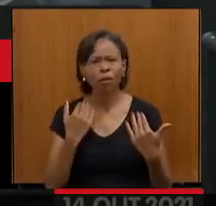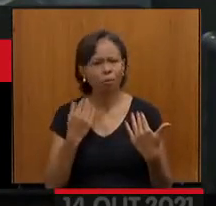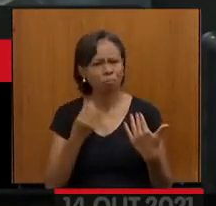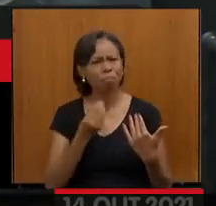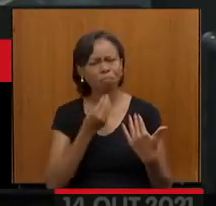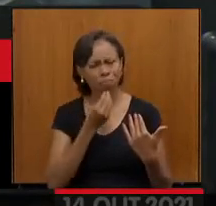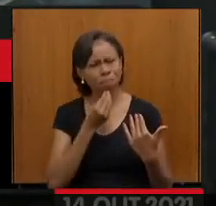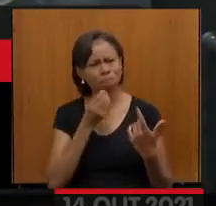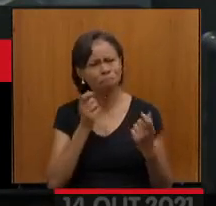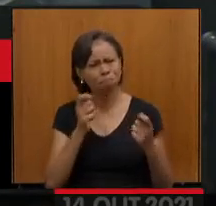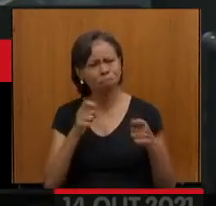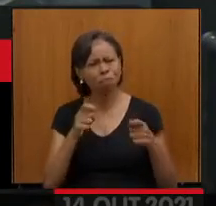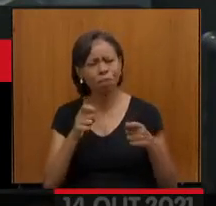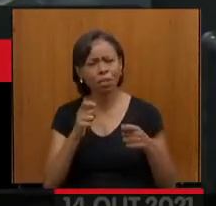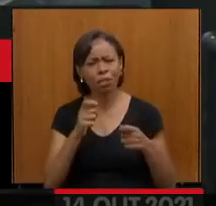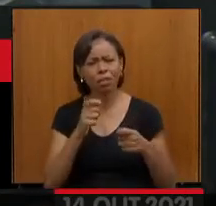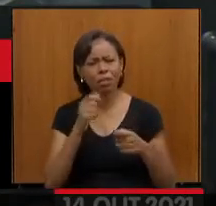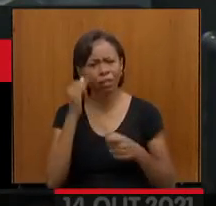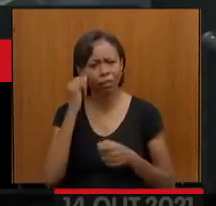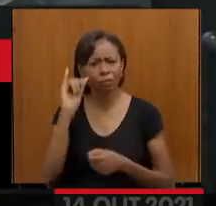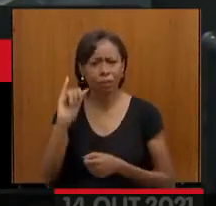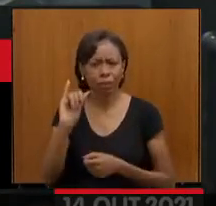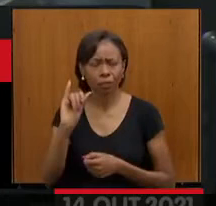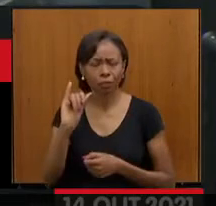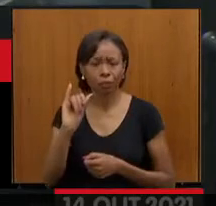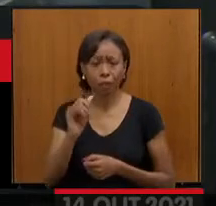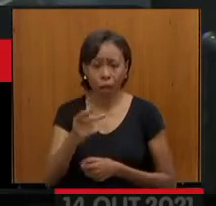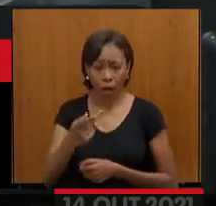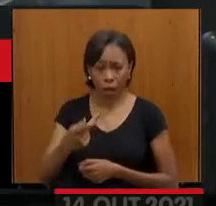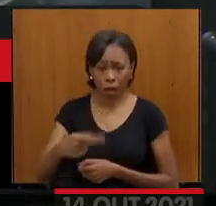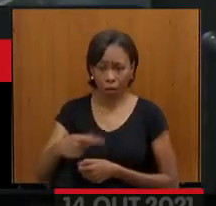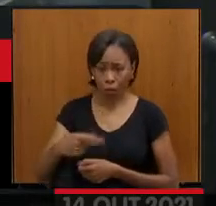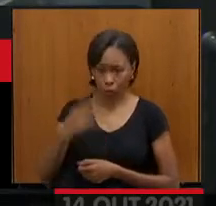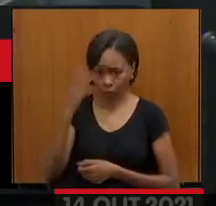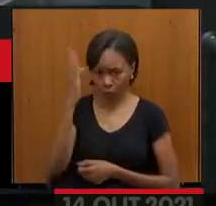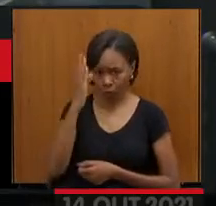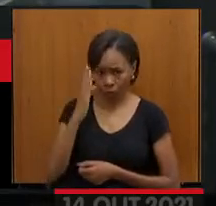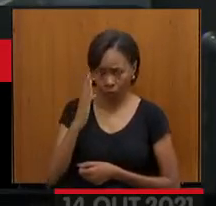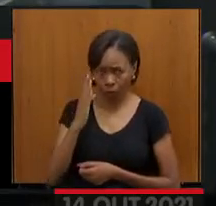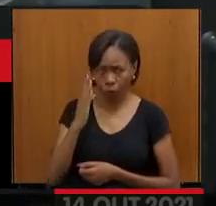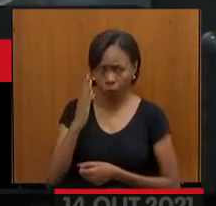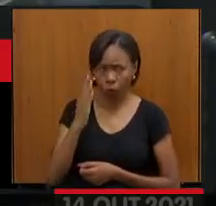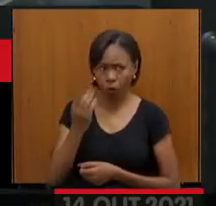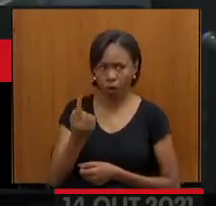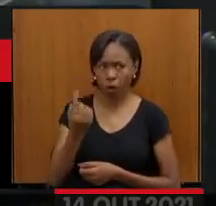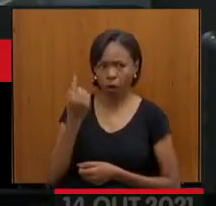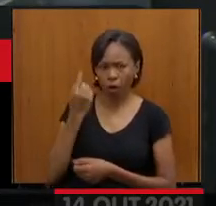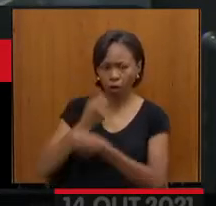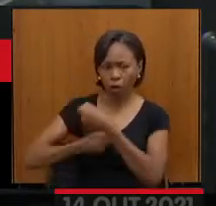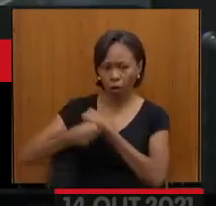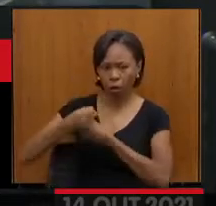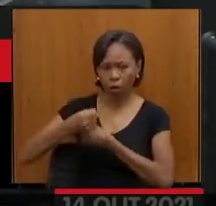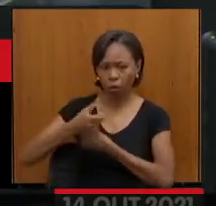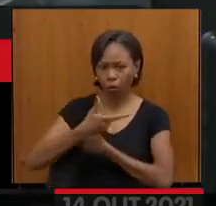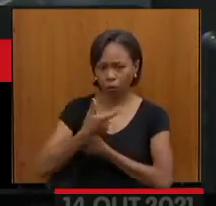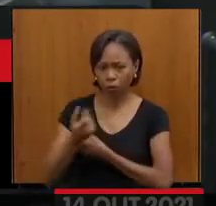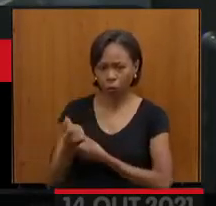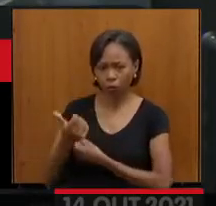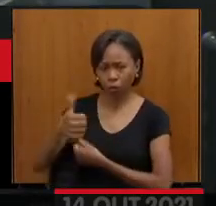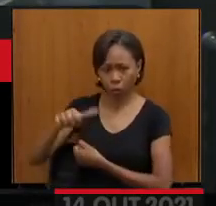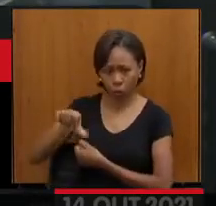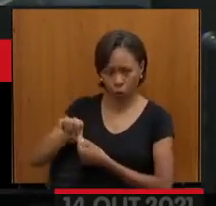Brasil hoje, enfim, o último número que a gente tem é o número de 2019, 59